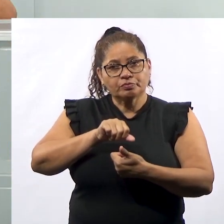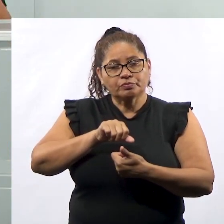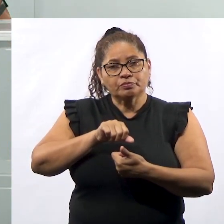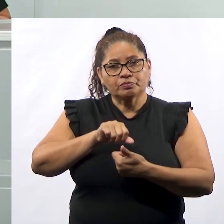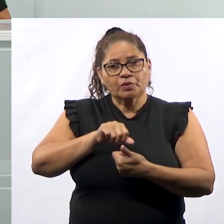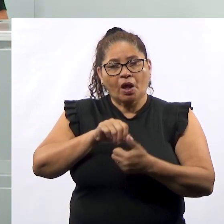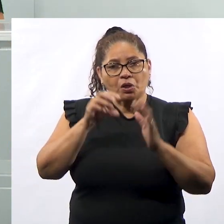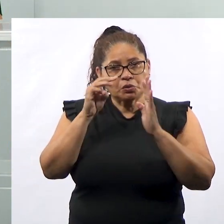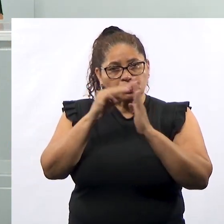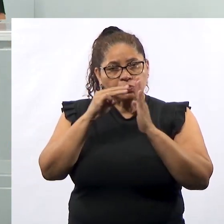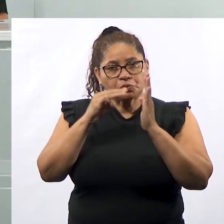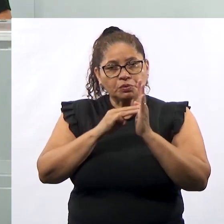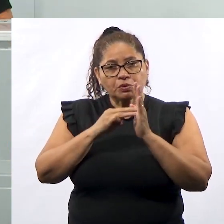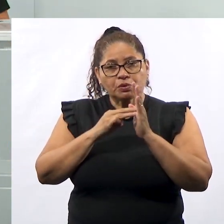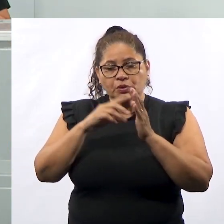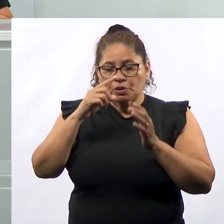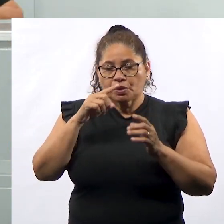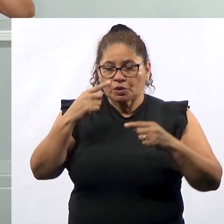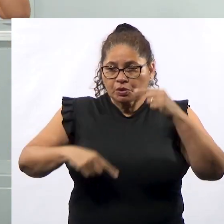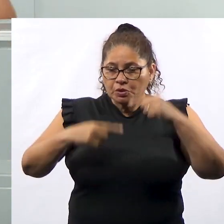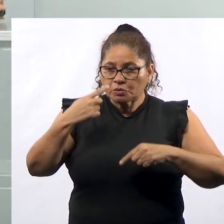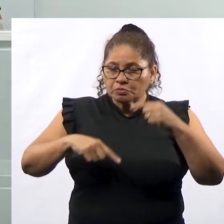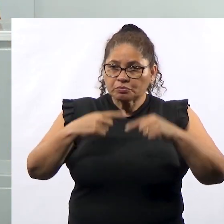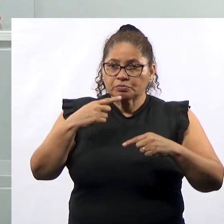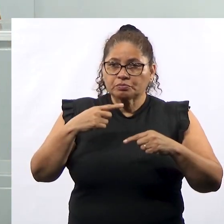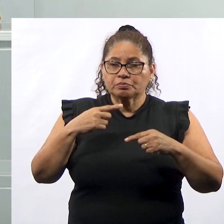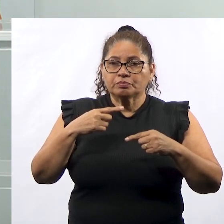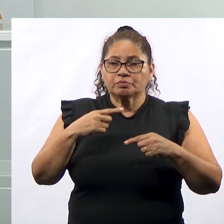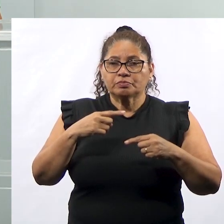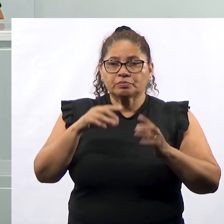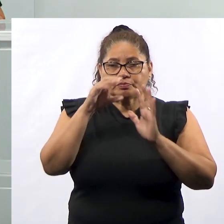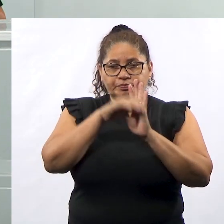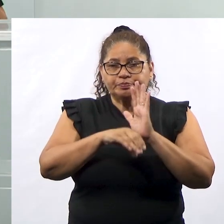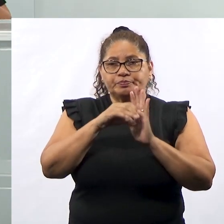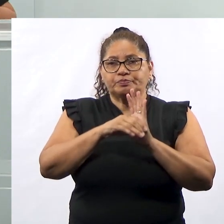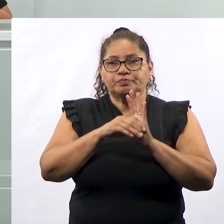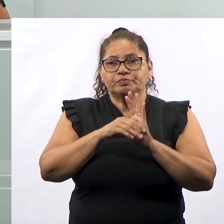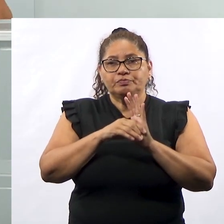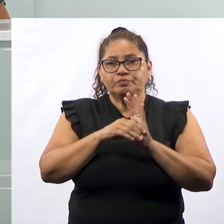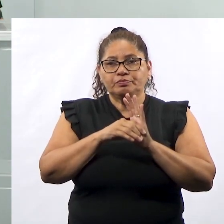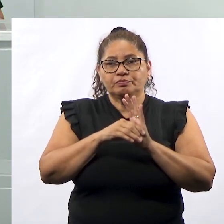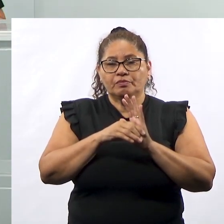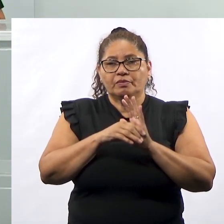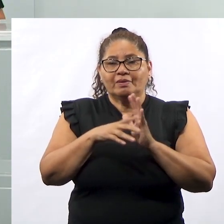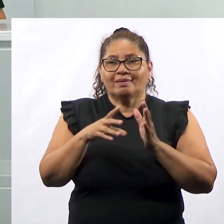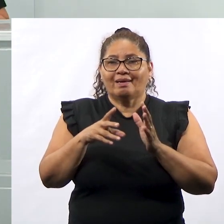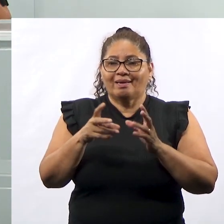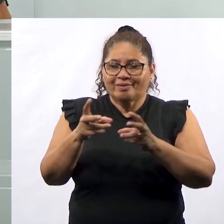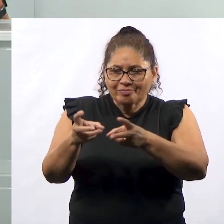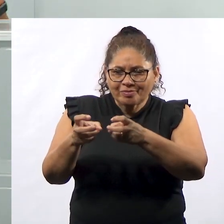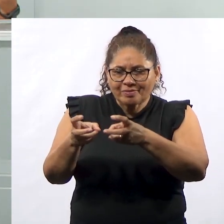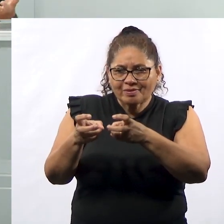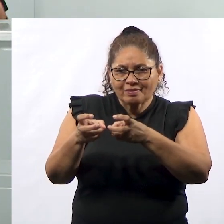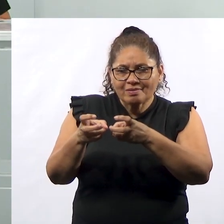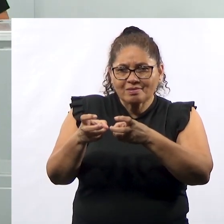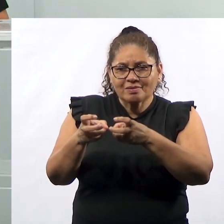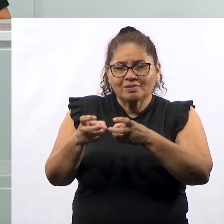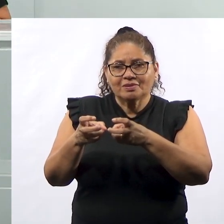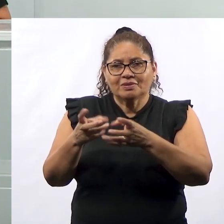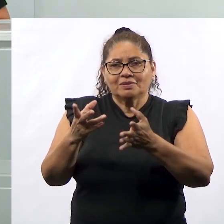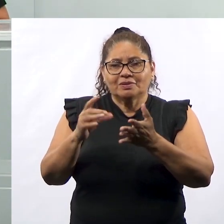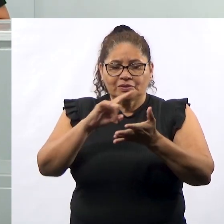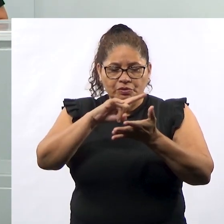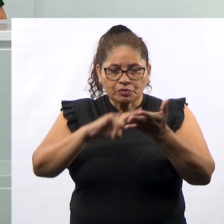dos conteúdos, das políticas, especialmente das políticas curriculares, essa absorção, né, a gente observa isso